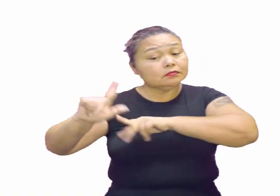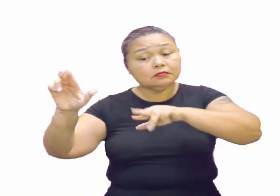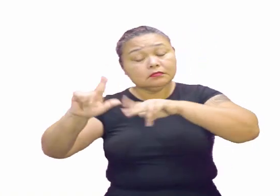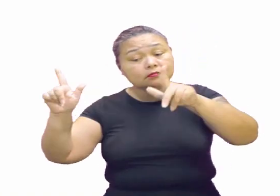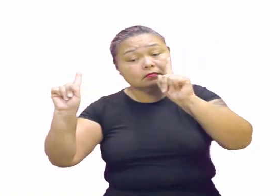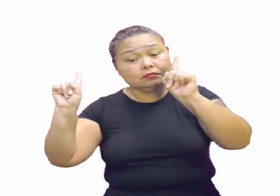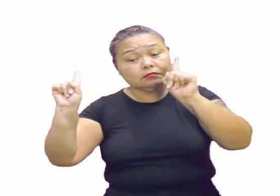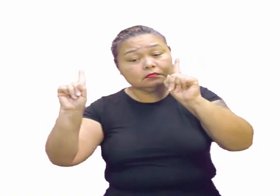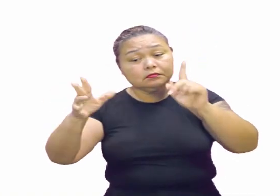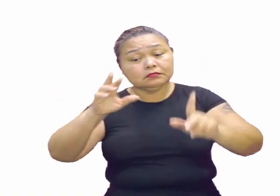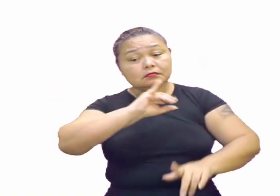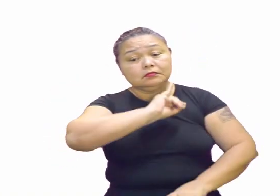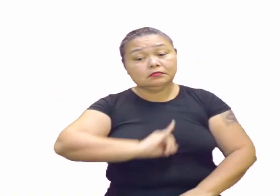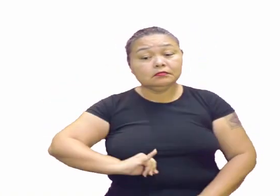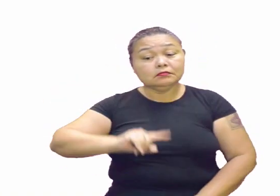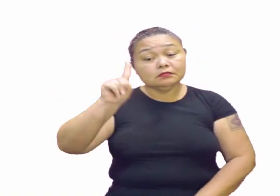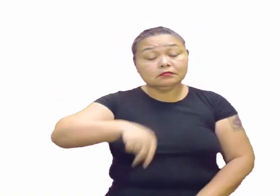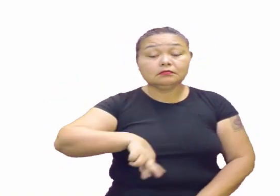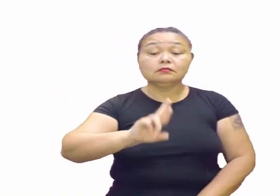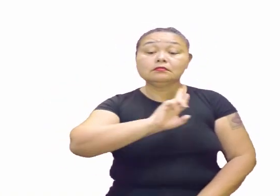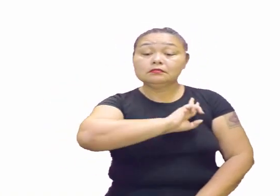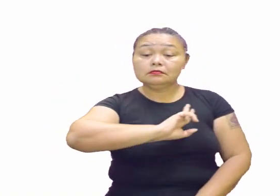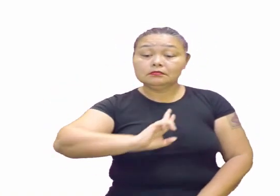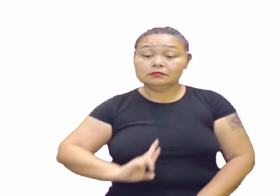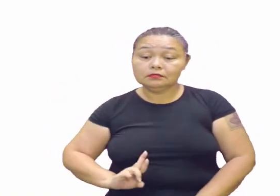mais império, é república.